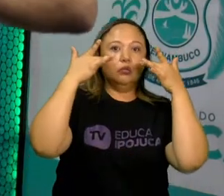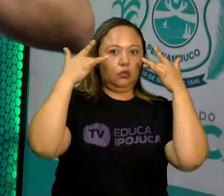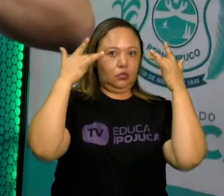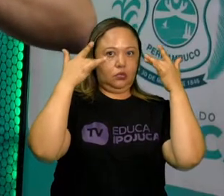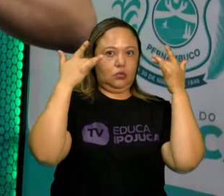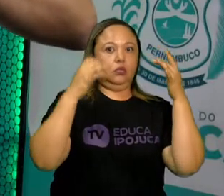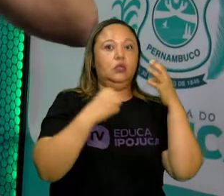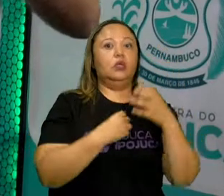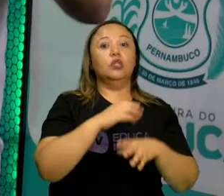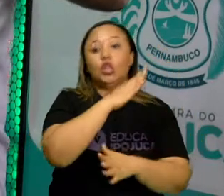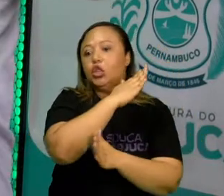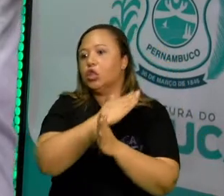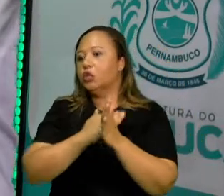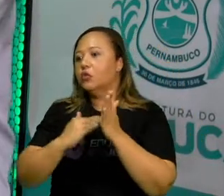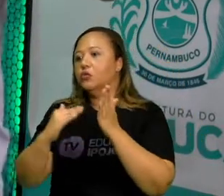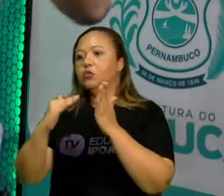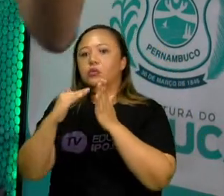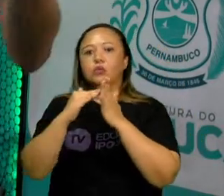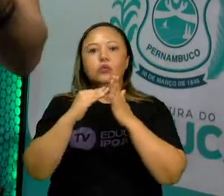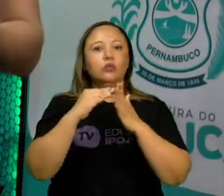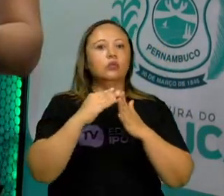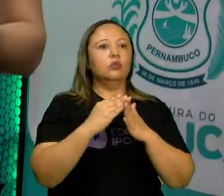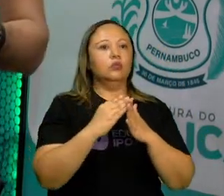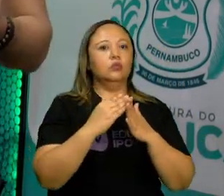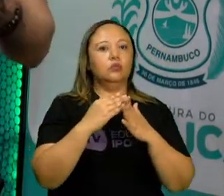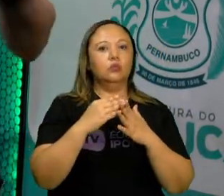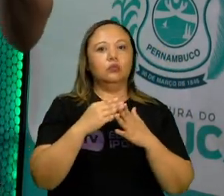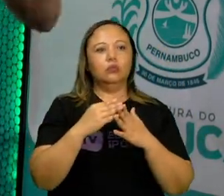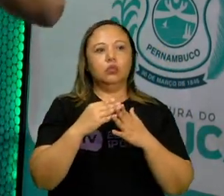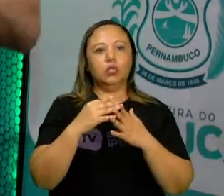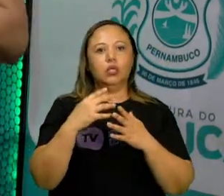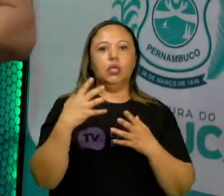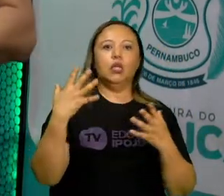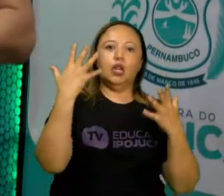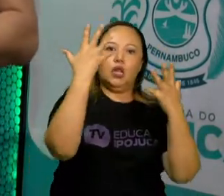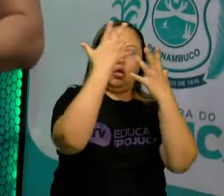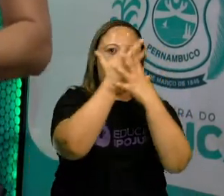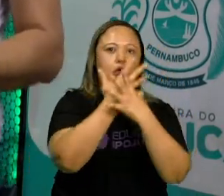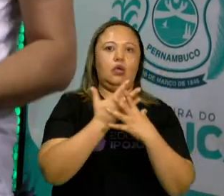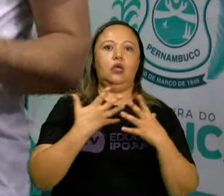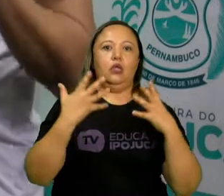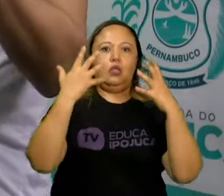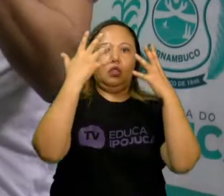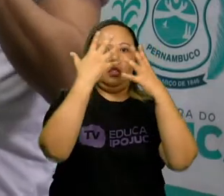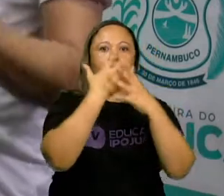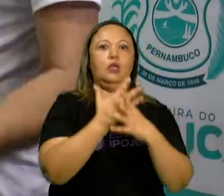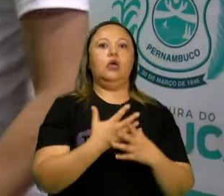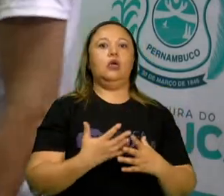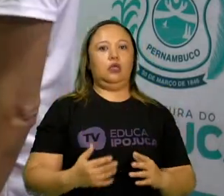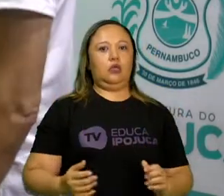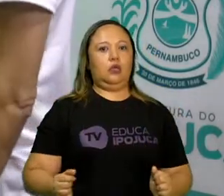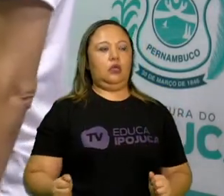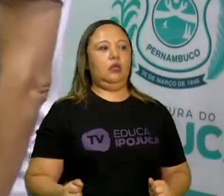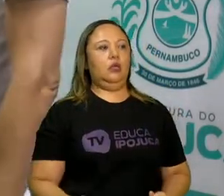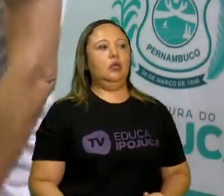musical. Ele tem as suas especificidades para ser a ópera, ok? Que a gente vai ver depois.